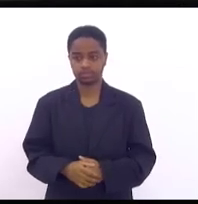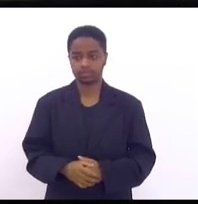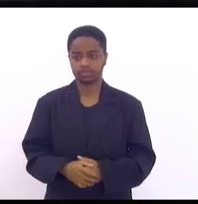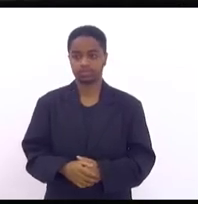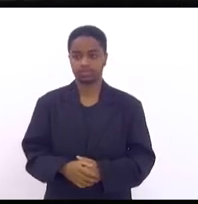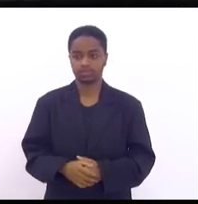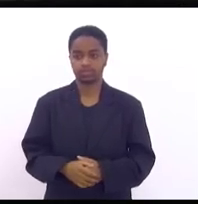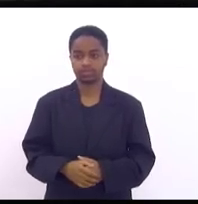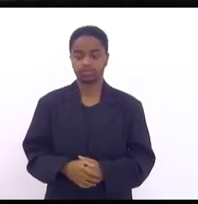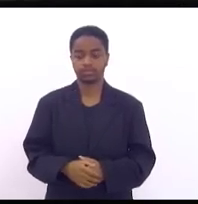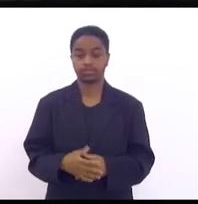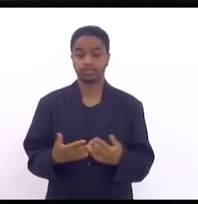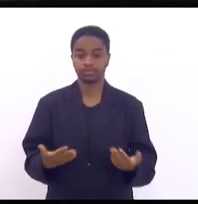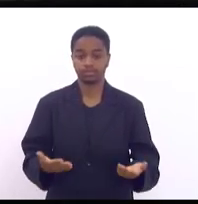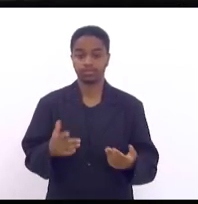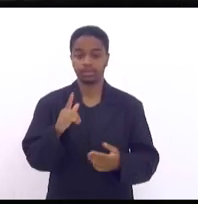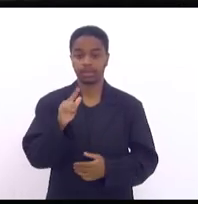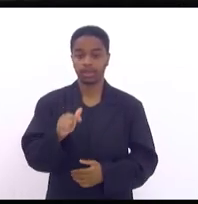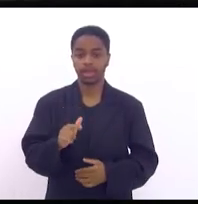o que é uma medida